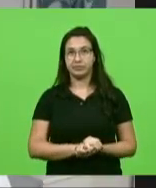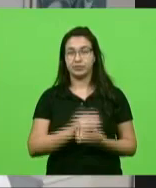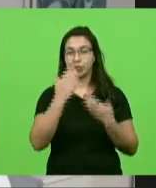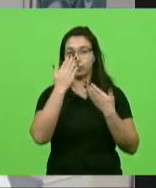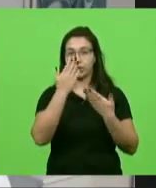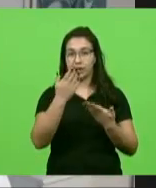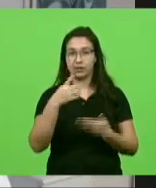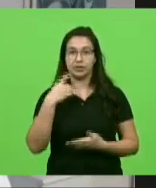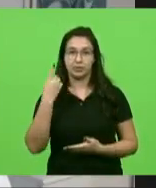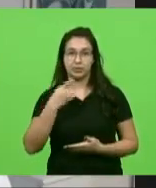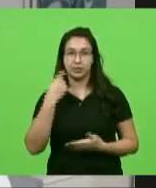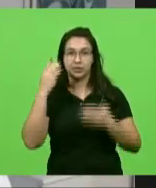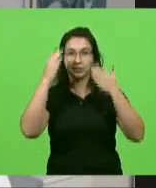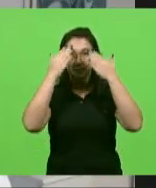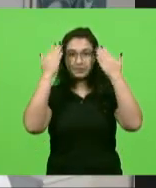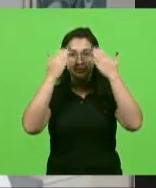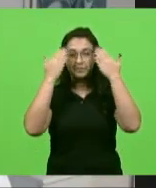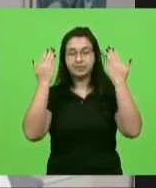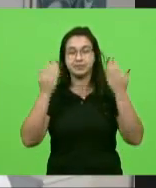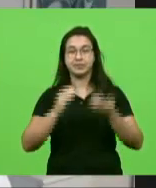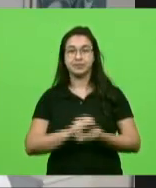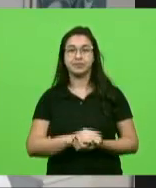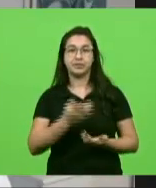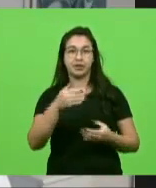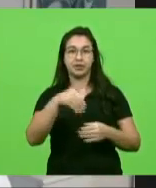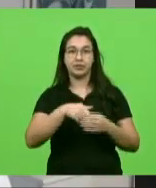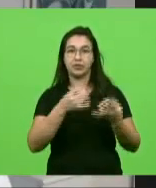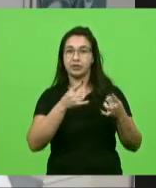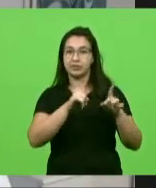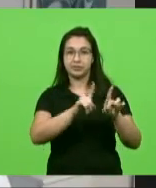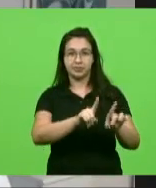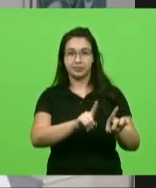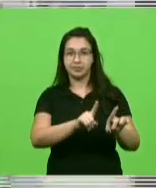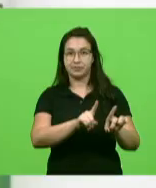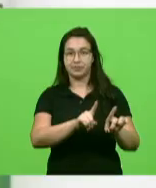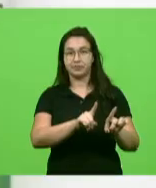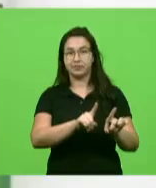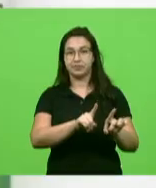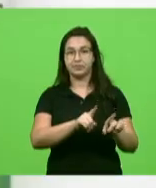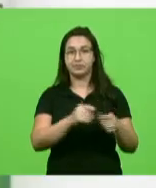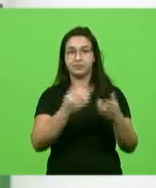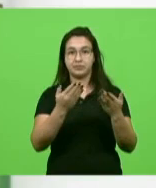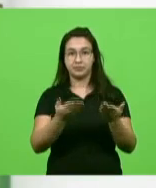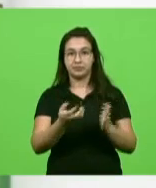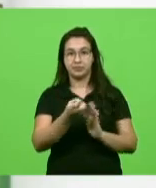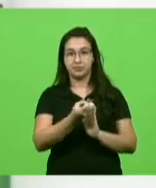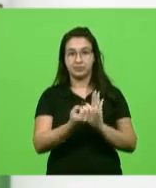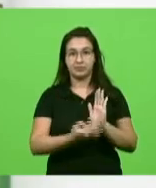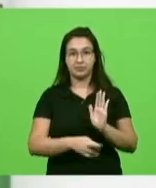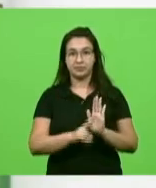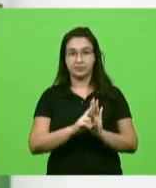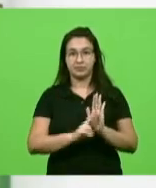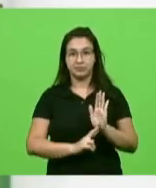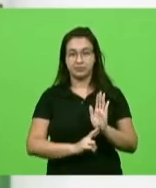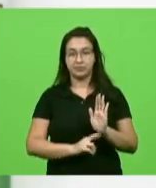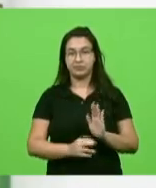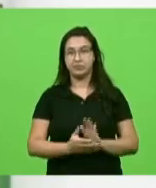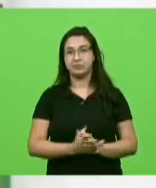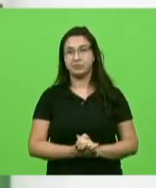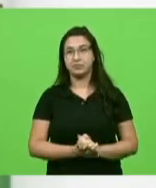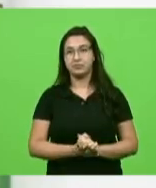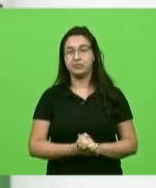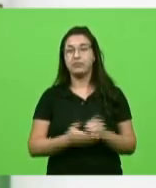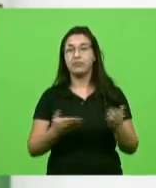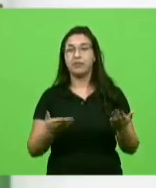Deputado José Milton Scheffer vota pela rejeição da representação é a